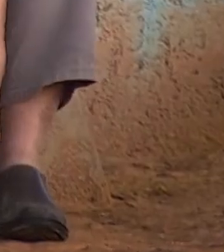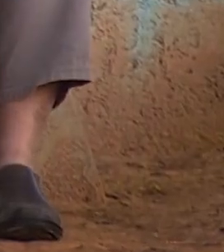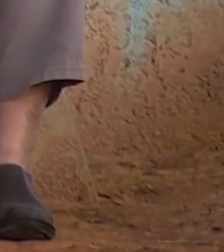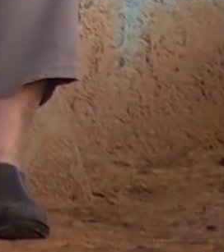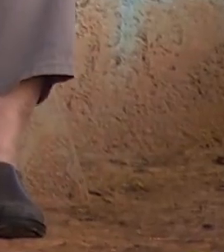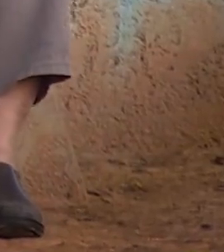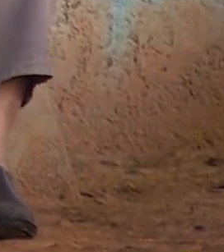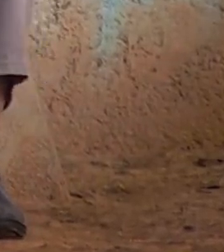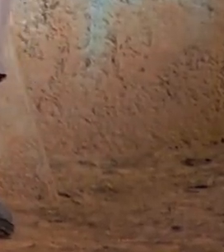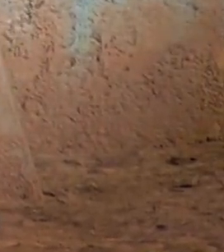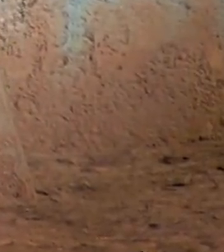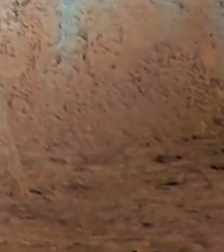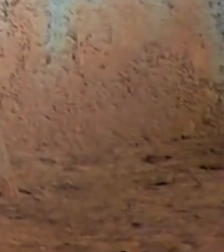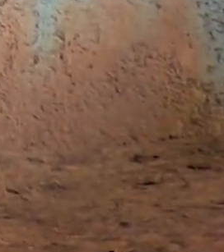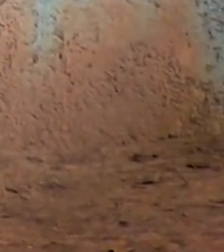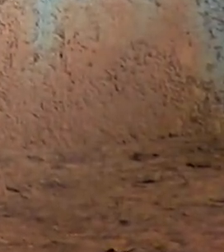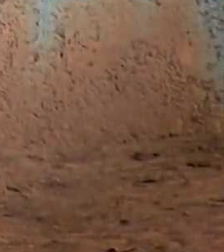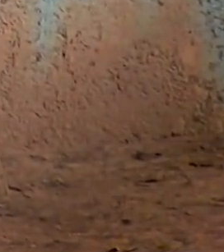k